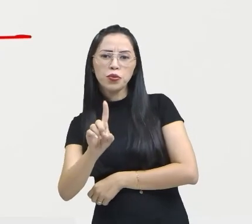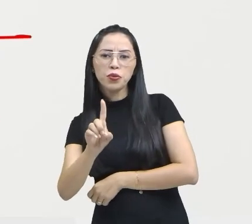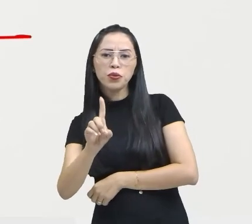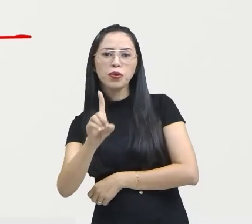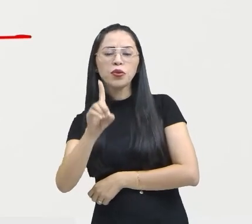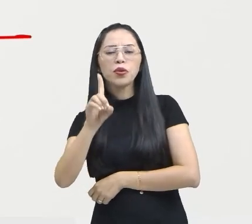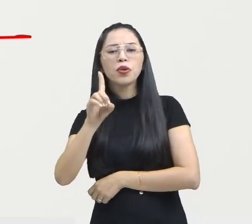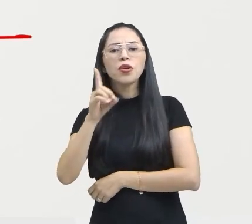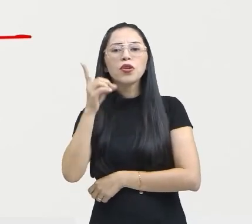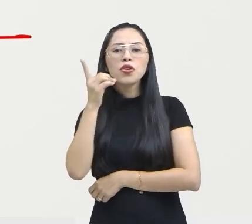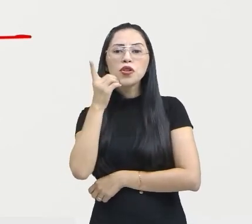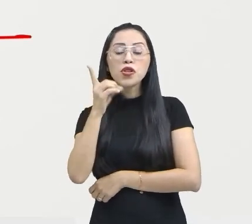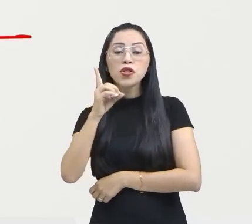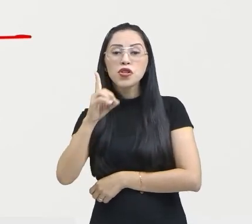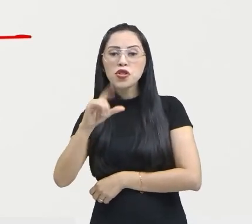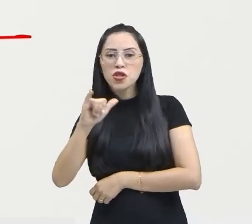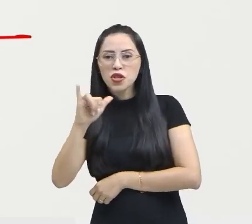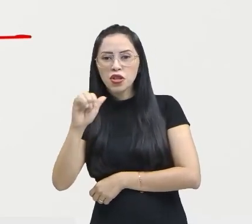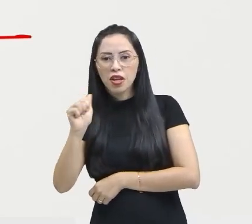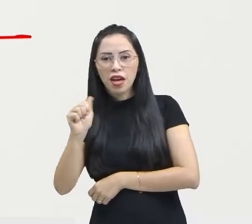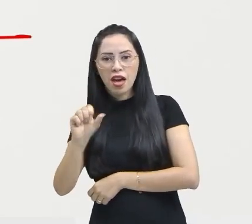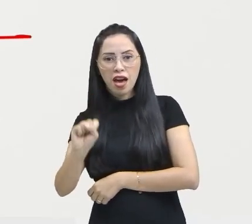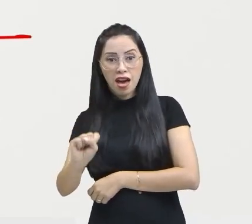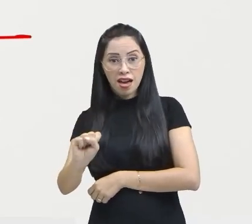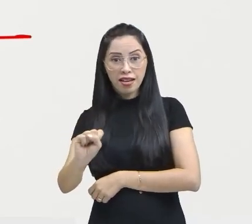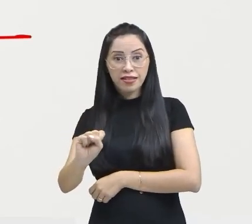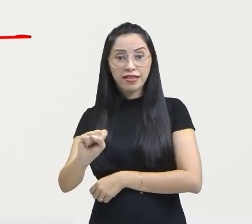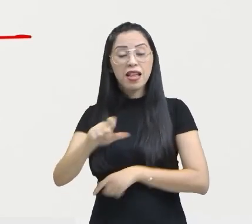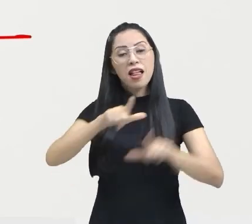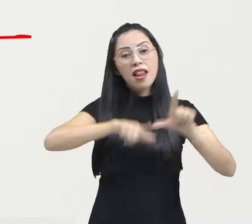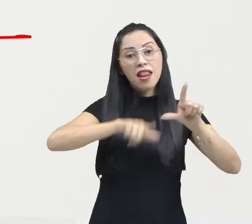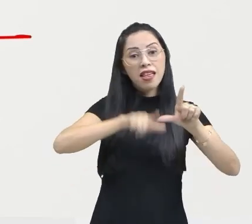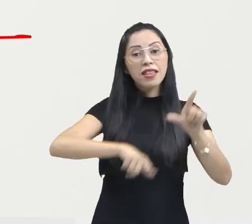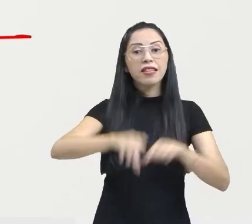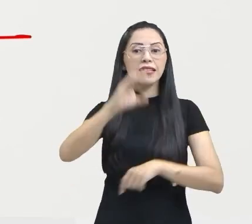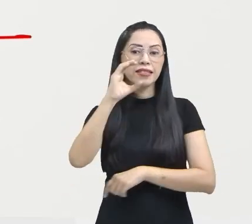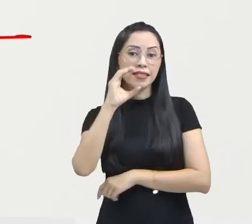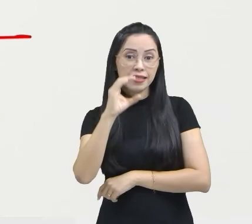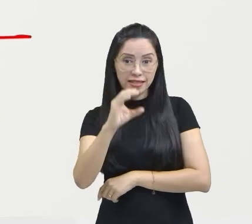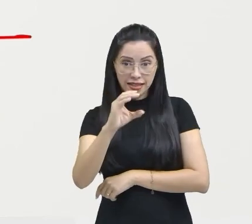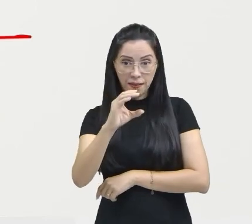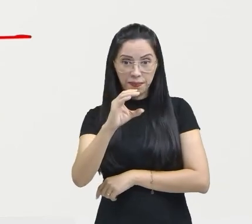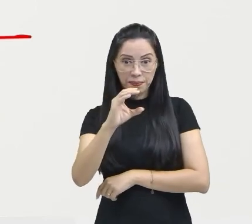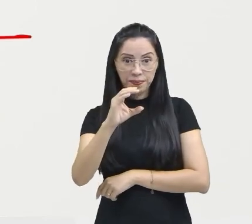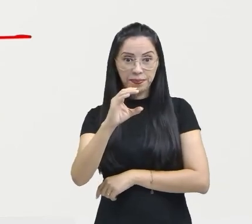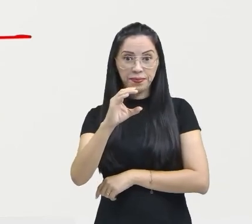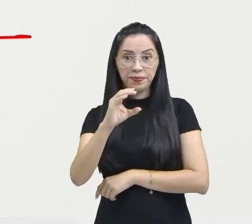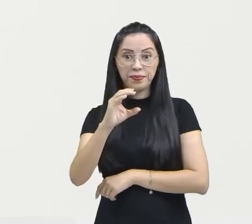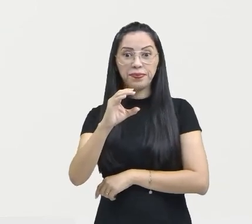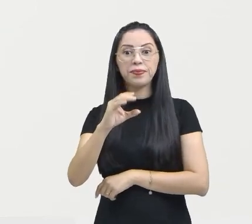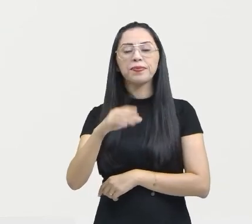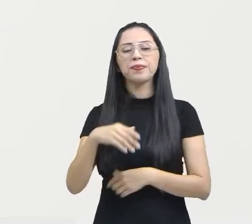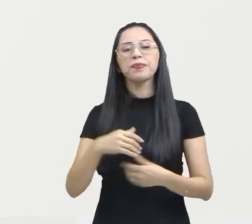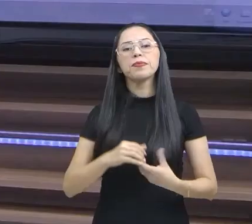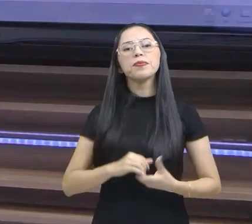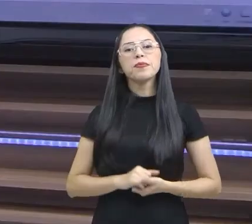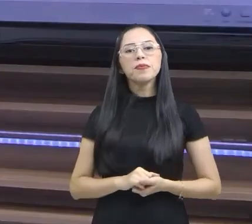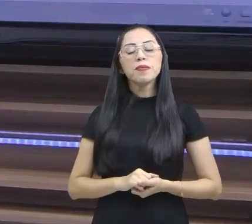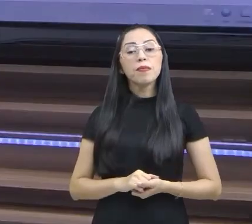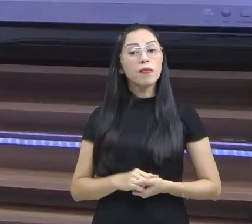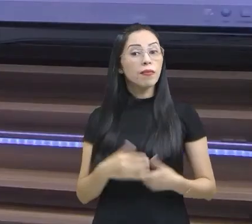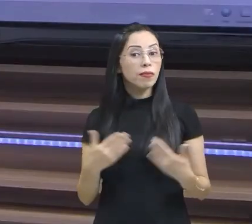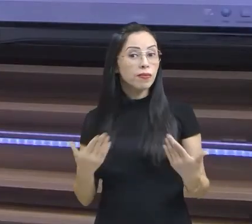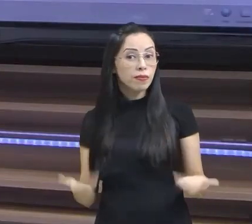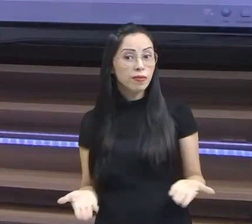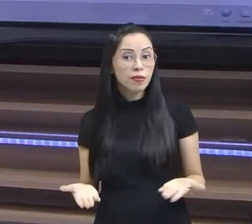dias. Muito bem. Qual é a resposta? Letra C. Aqui comigo. Então, nós vimos o